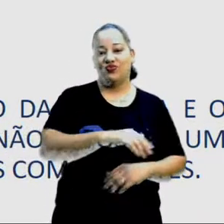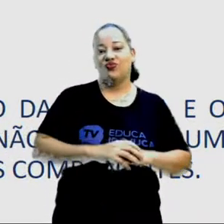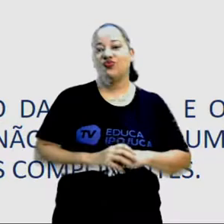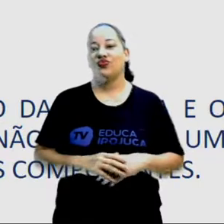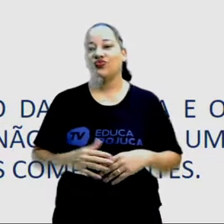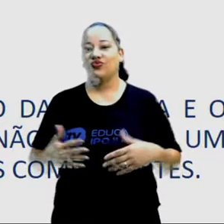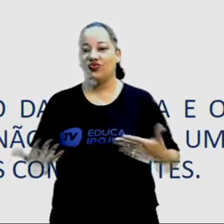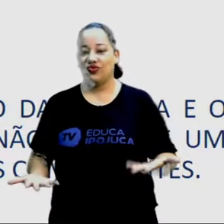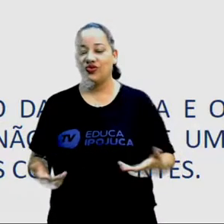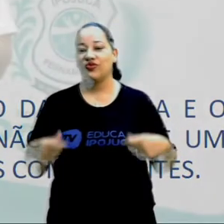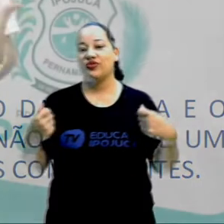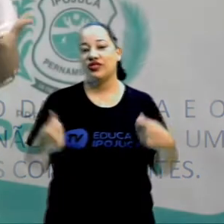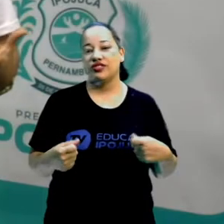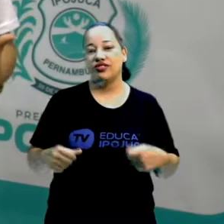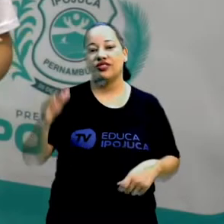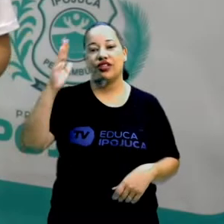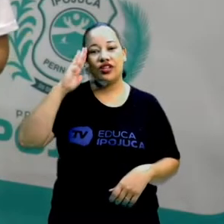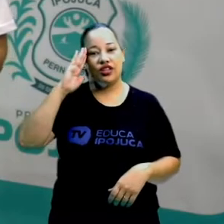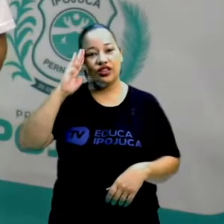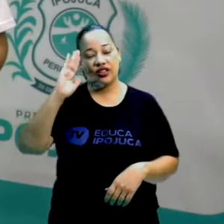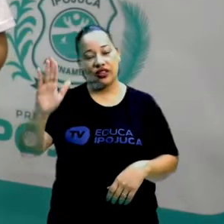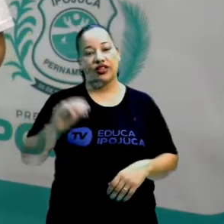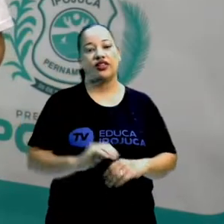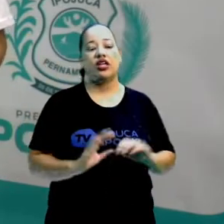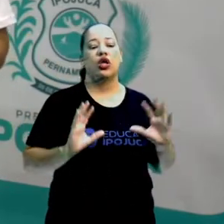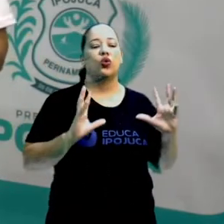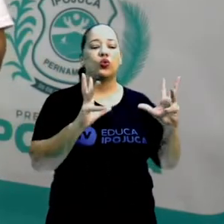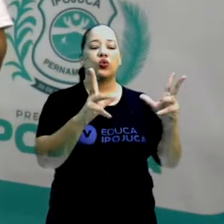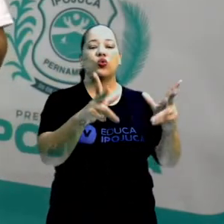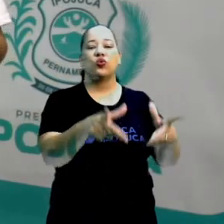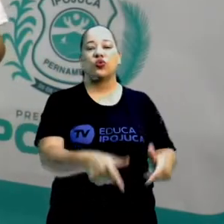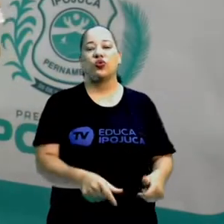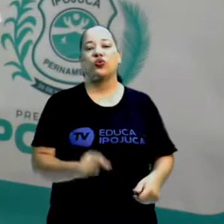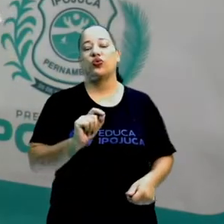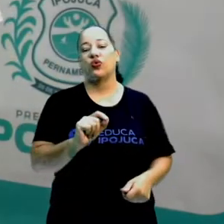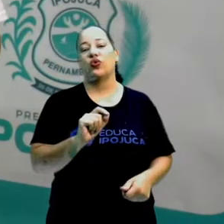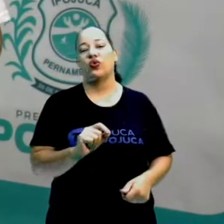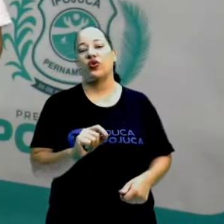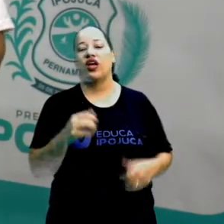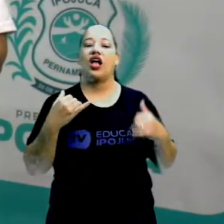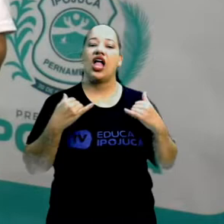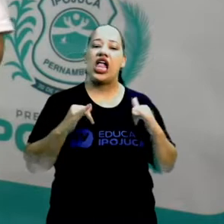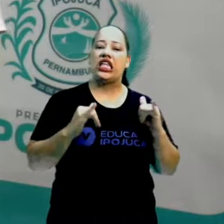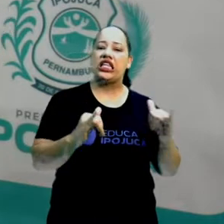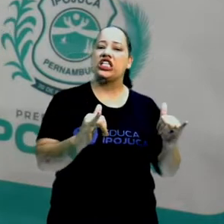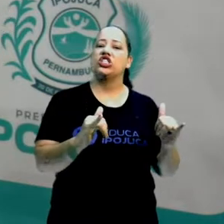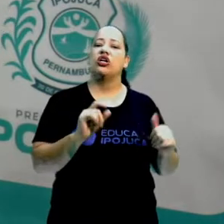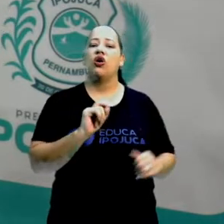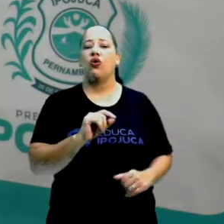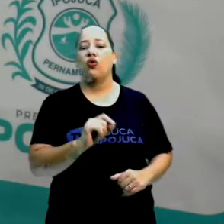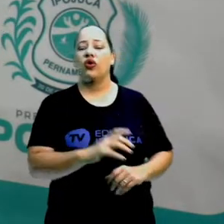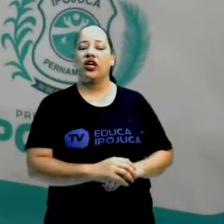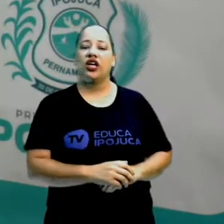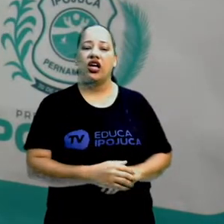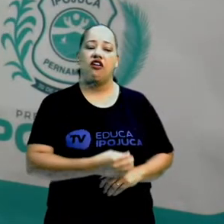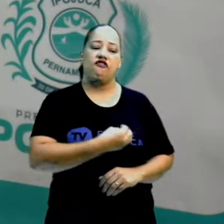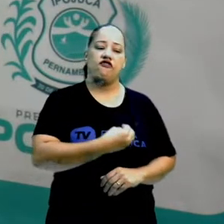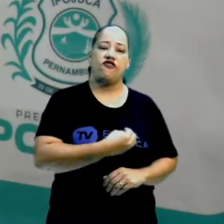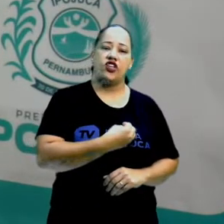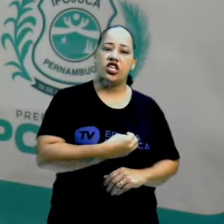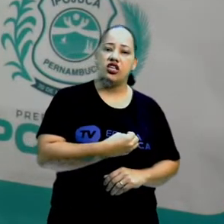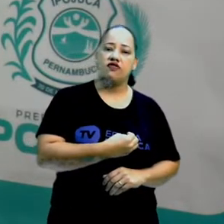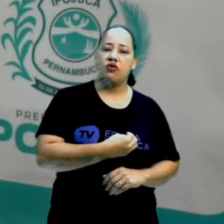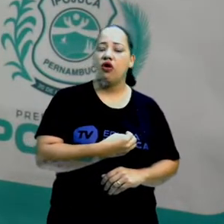seja, entender o que é esse todo, né? O que é essa energia, o que são seres vivos e não